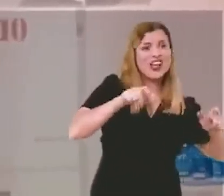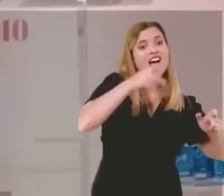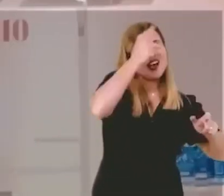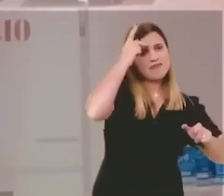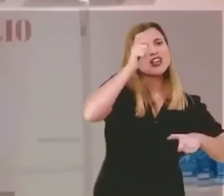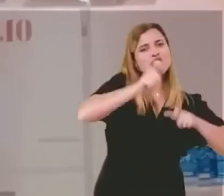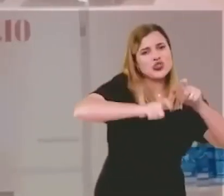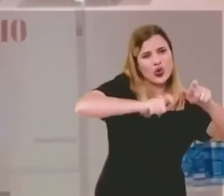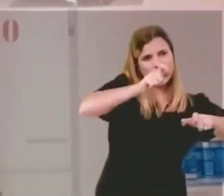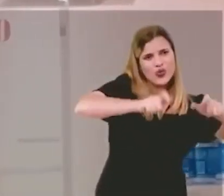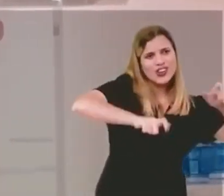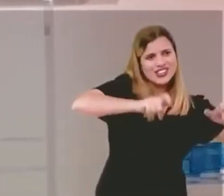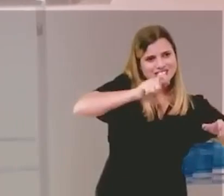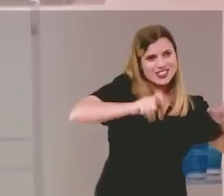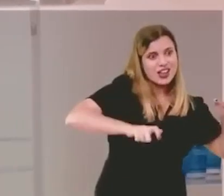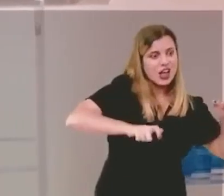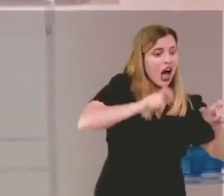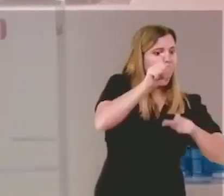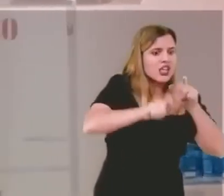significados diferentes.